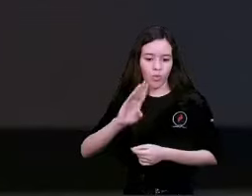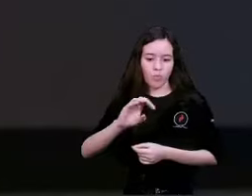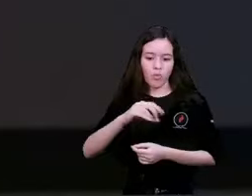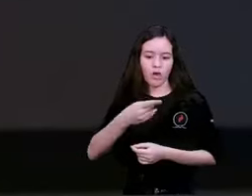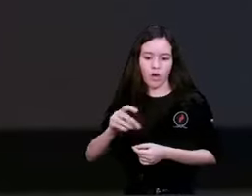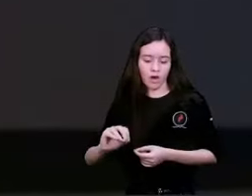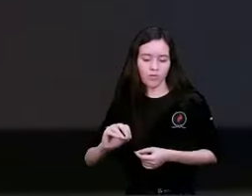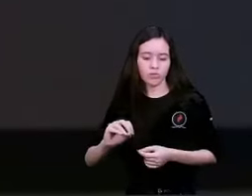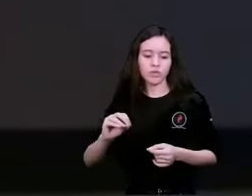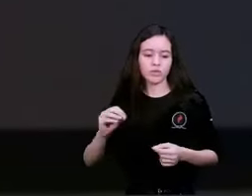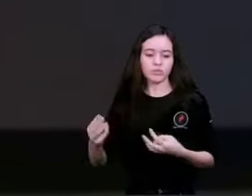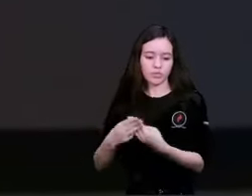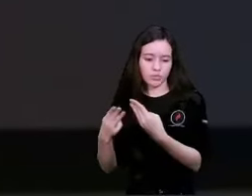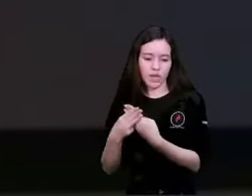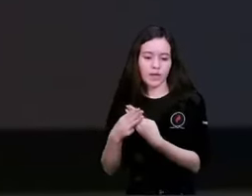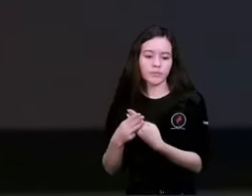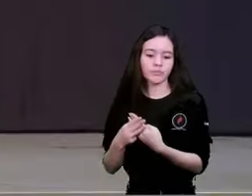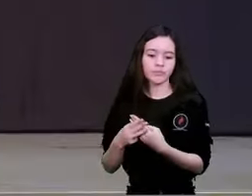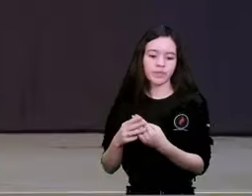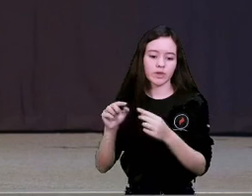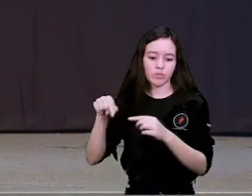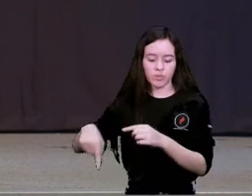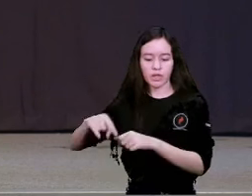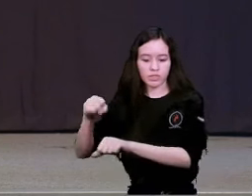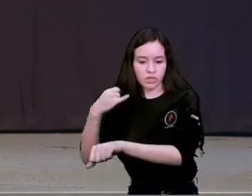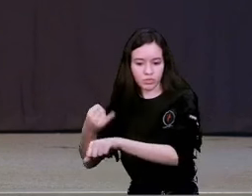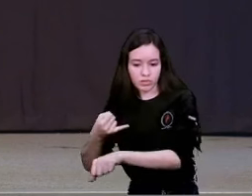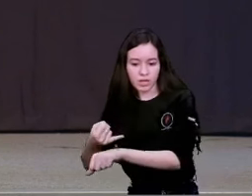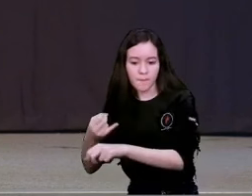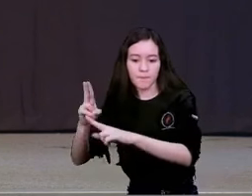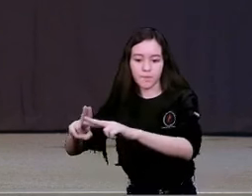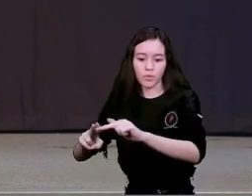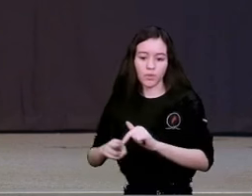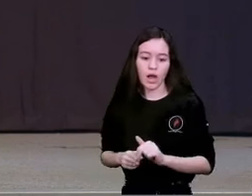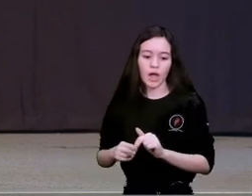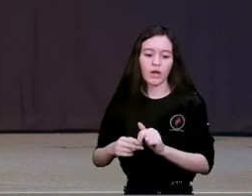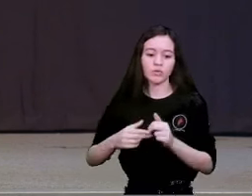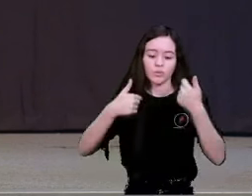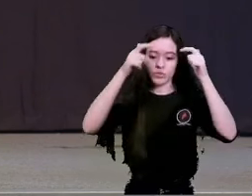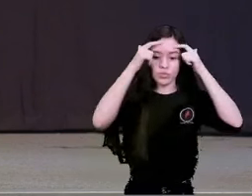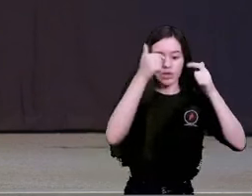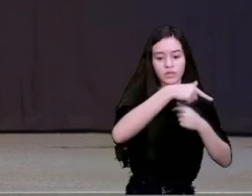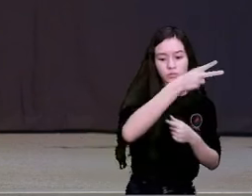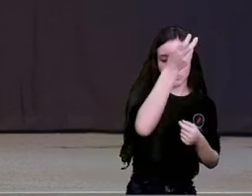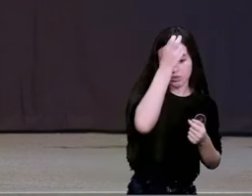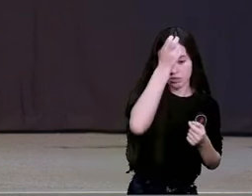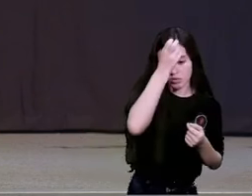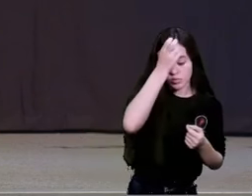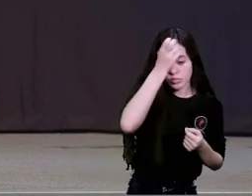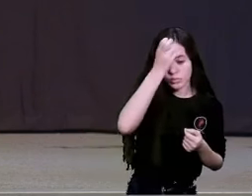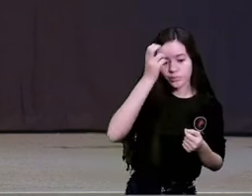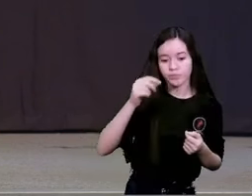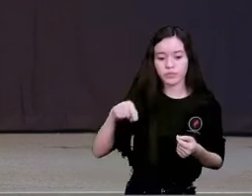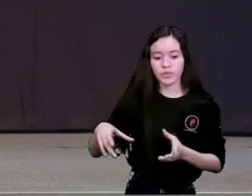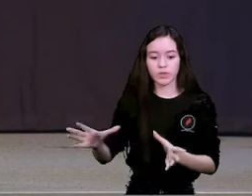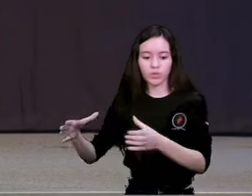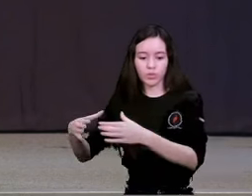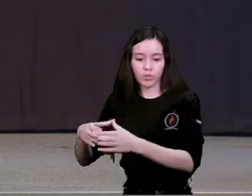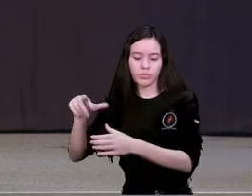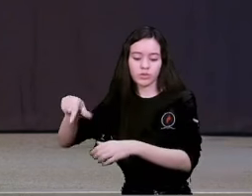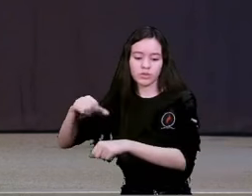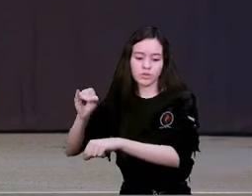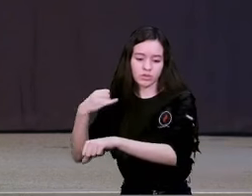Judá, que se ajuntaram em Jerusalém por causa de Sisaque, que se ajuntaram